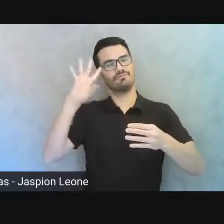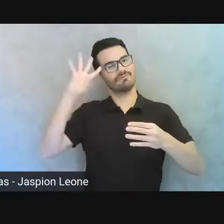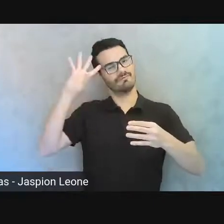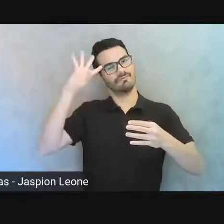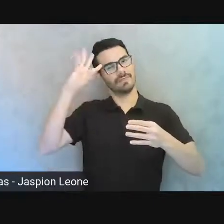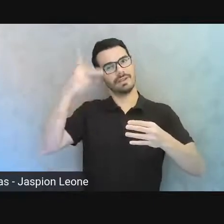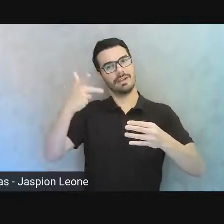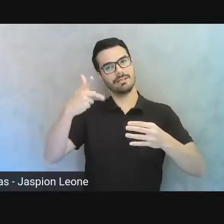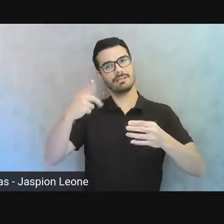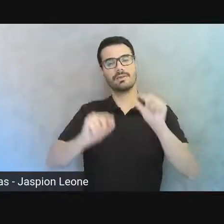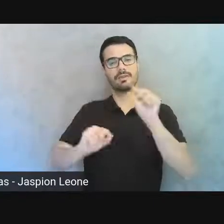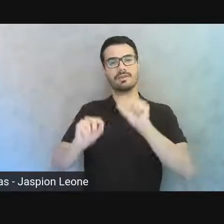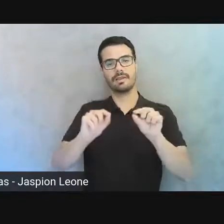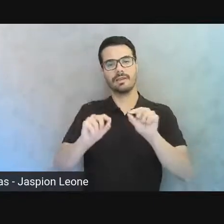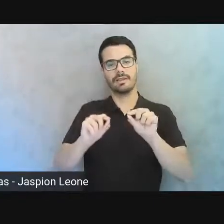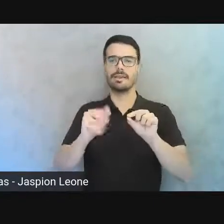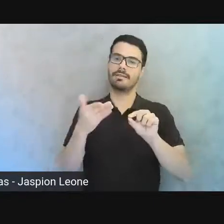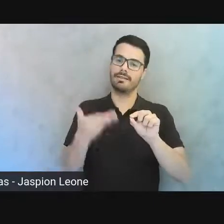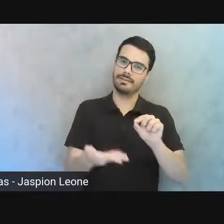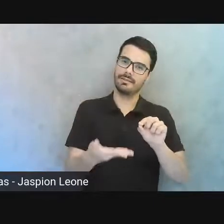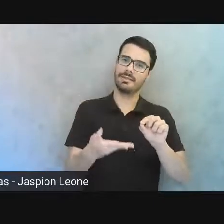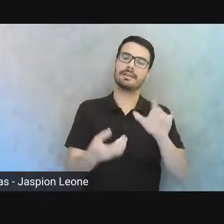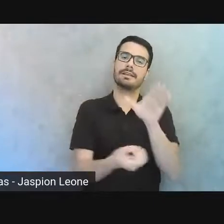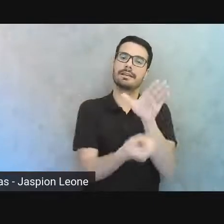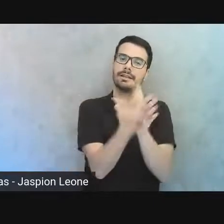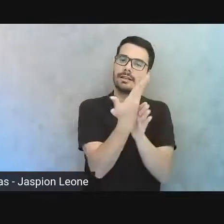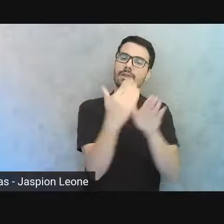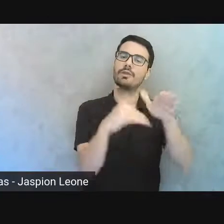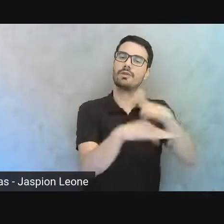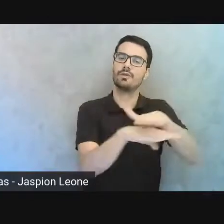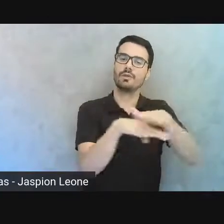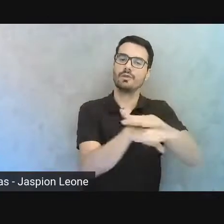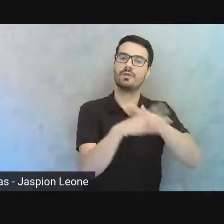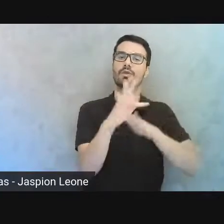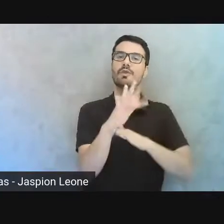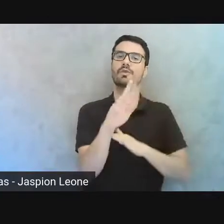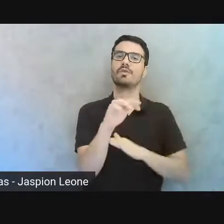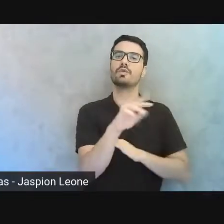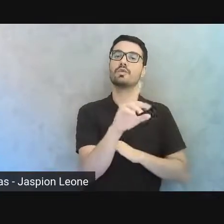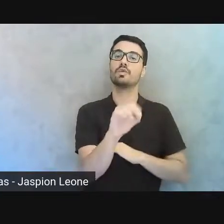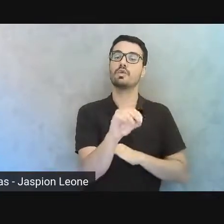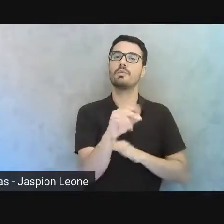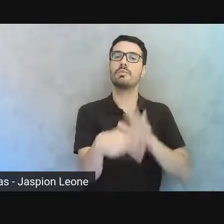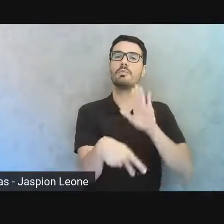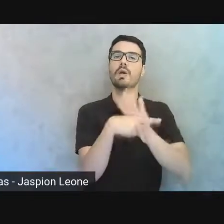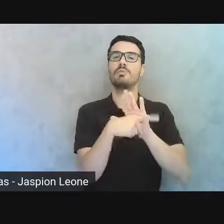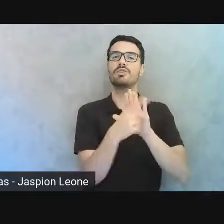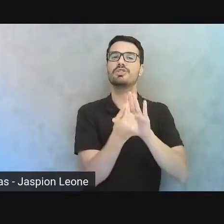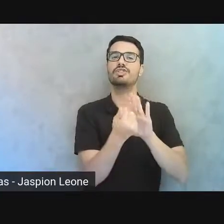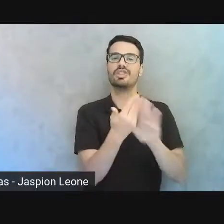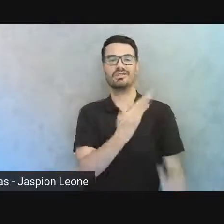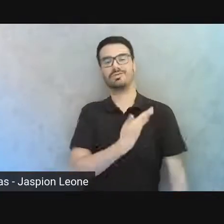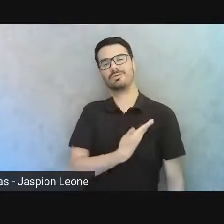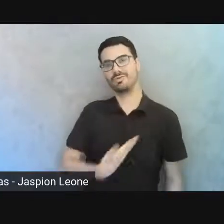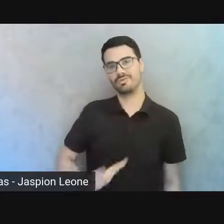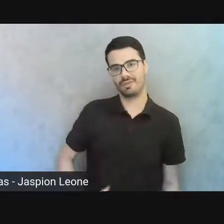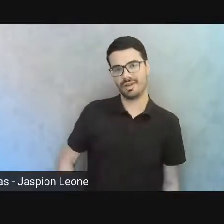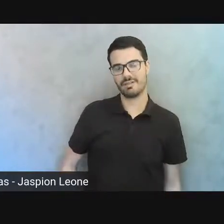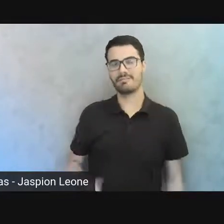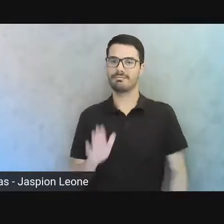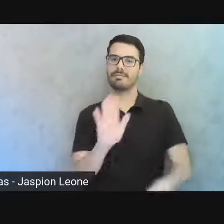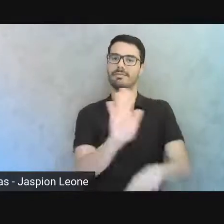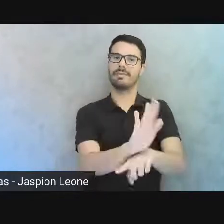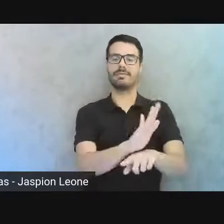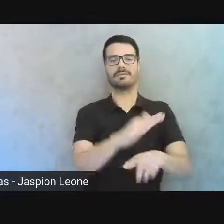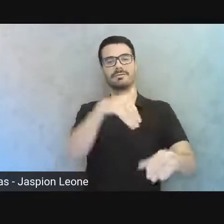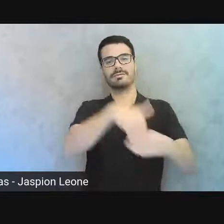praticamente estatizando o sistema de financiamento eleitoral. É bom destacar que, nesse